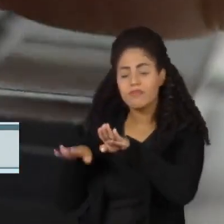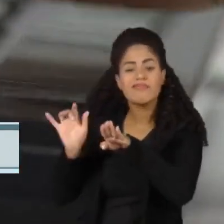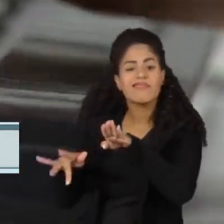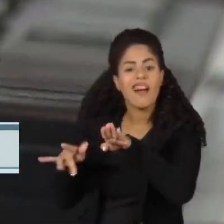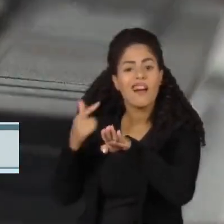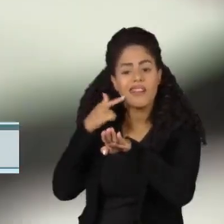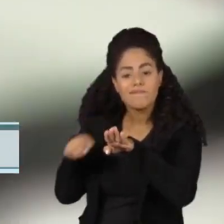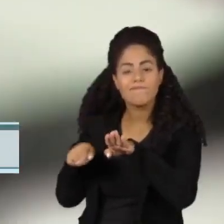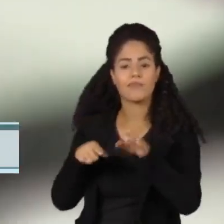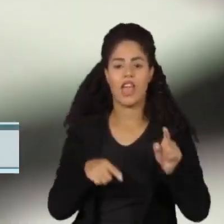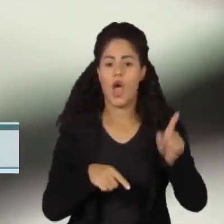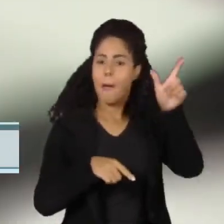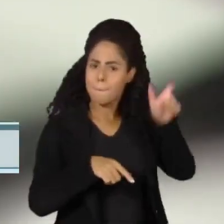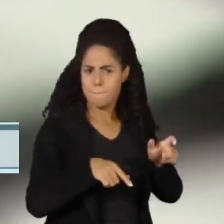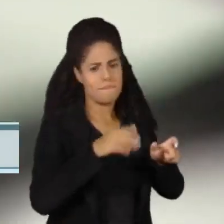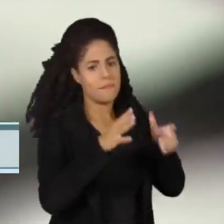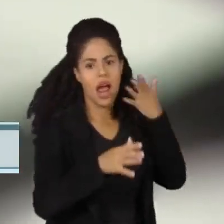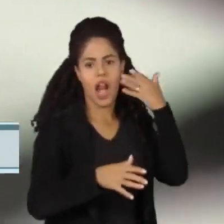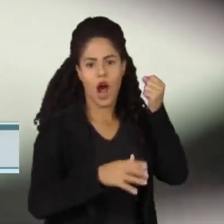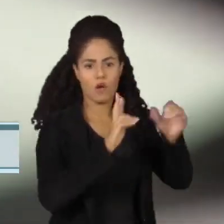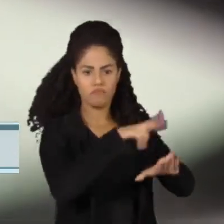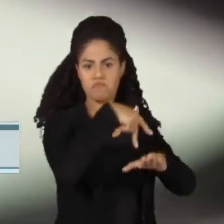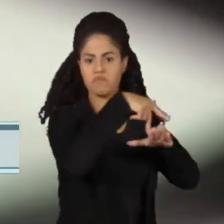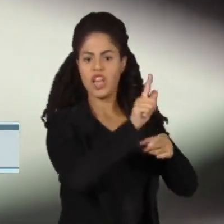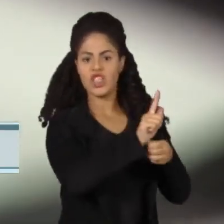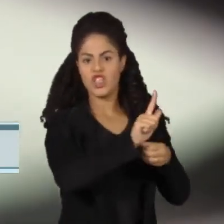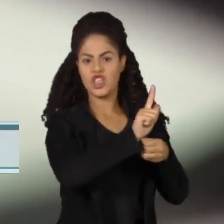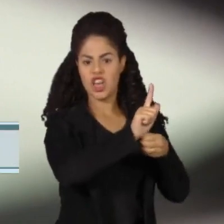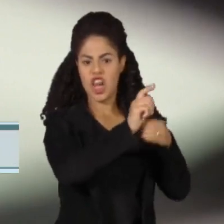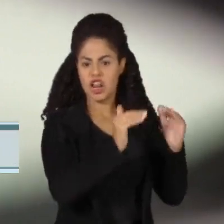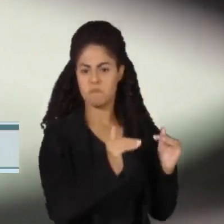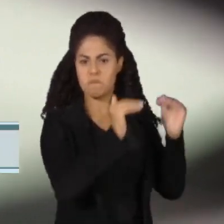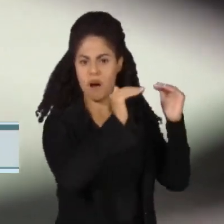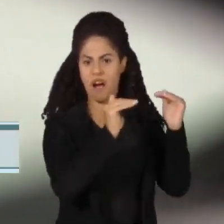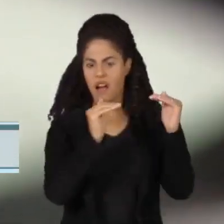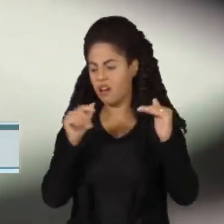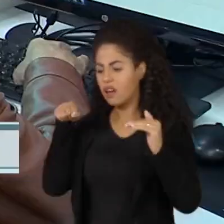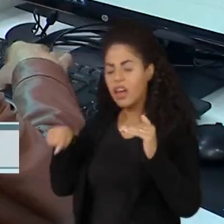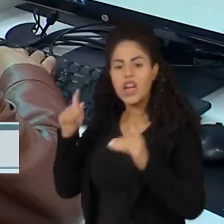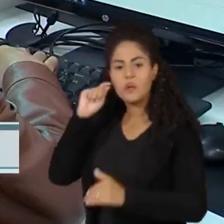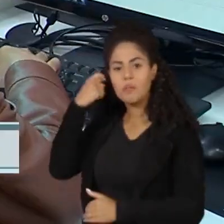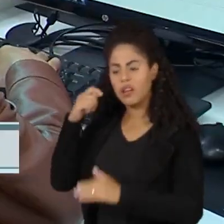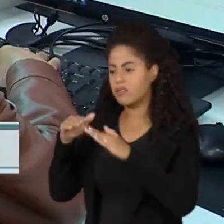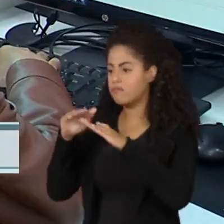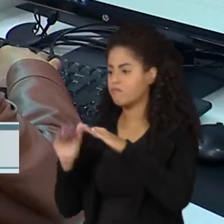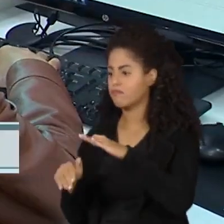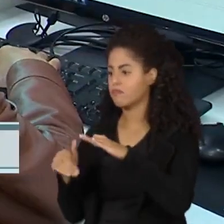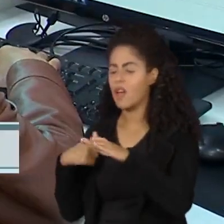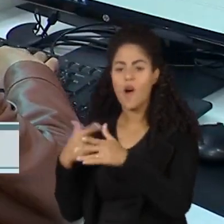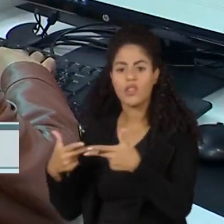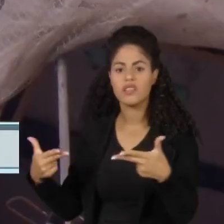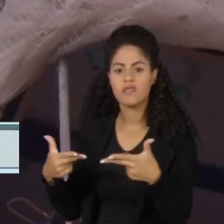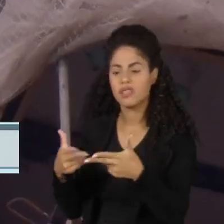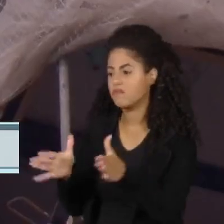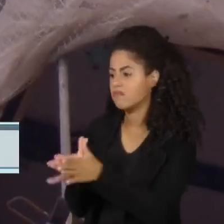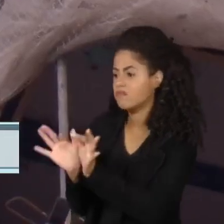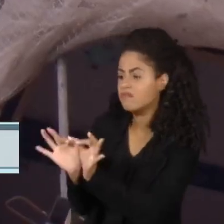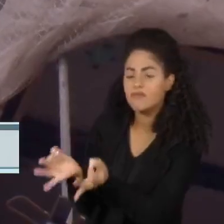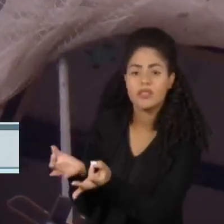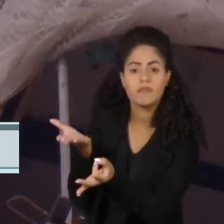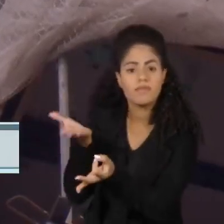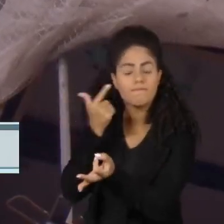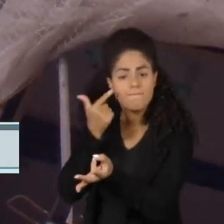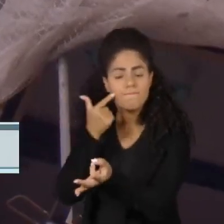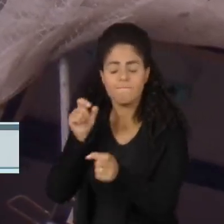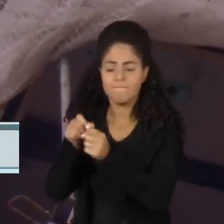posições de gerência, posições mais altas, comparativamente aos homens negros. Então, numa situação de crise e de ter que cortar gastos,